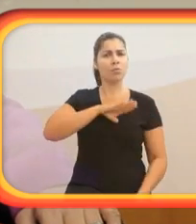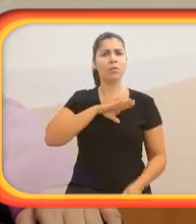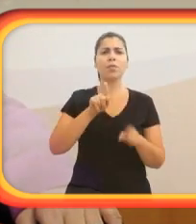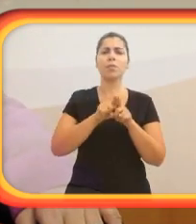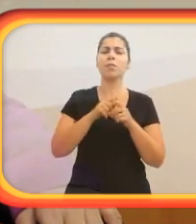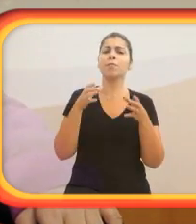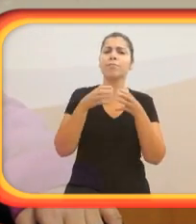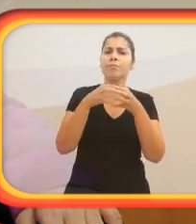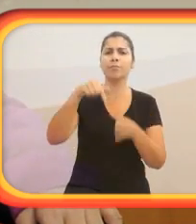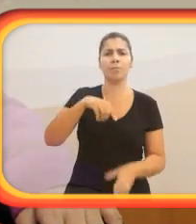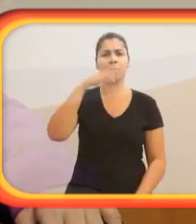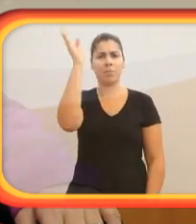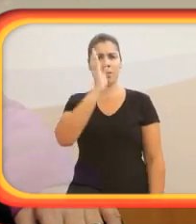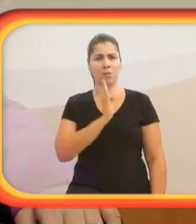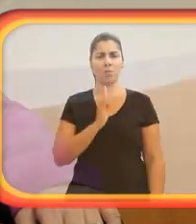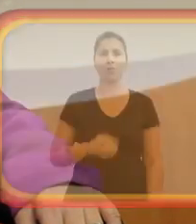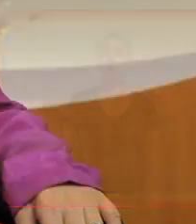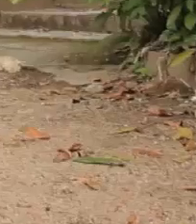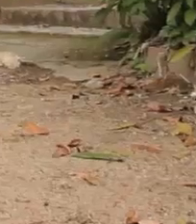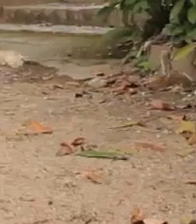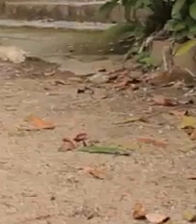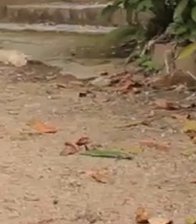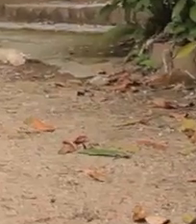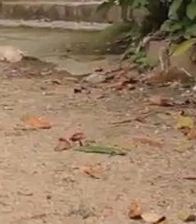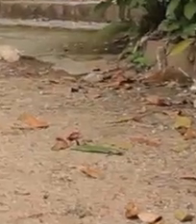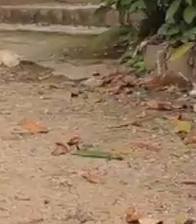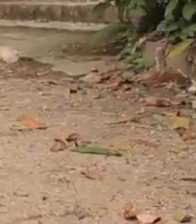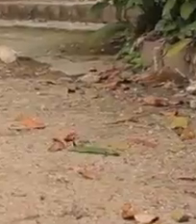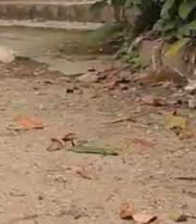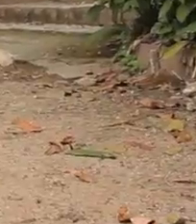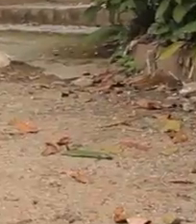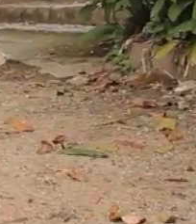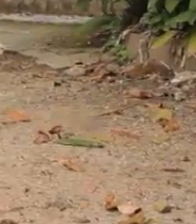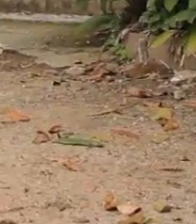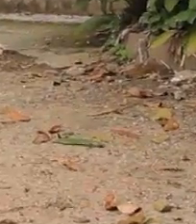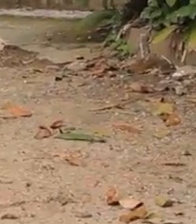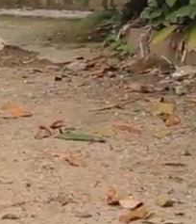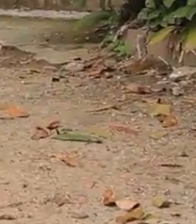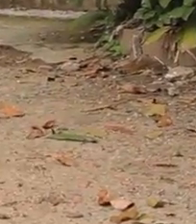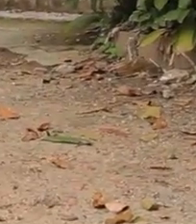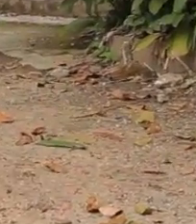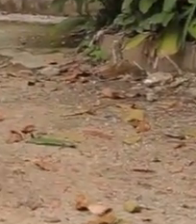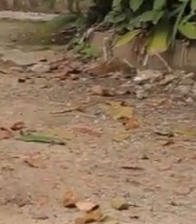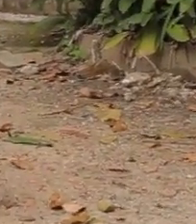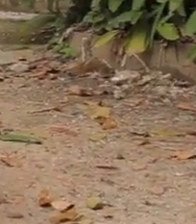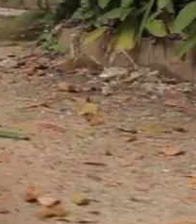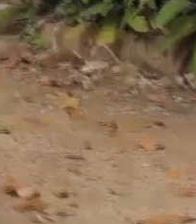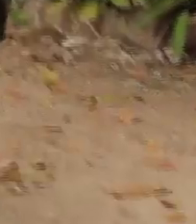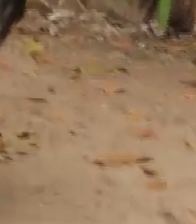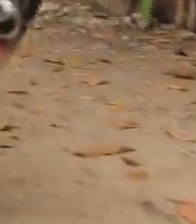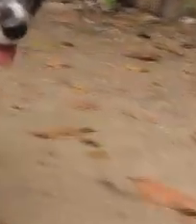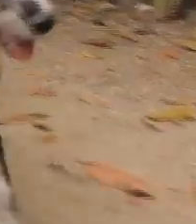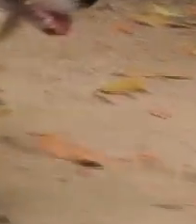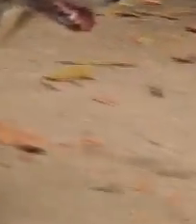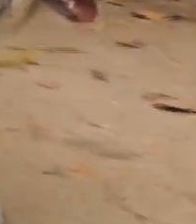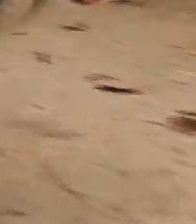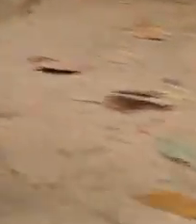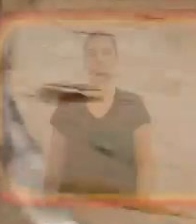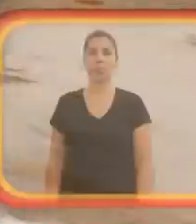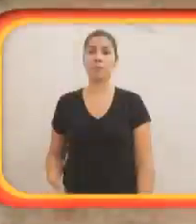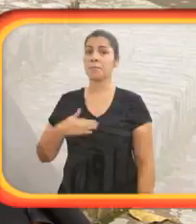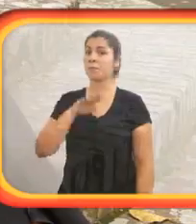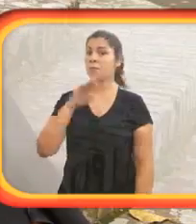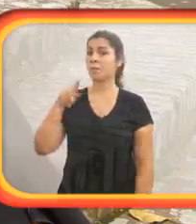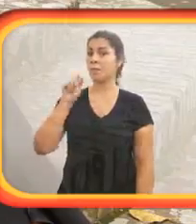fazendo intercâmbio no nosso país. Camila anda com um cão guia e uma bengala longa por um chão de terra ao lado de um jardim. Ela usa óculos